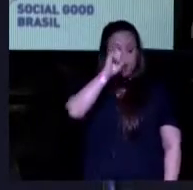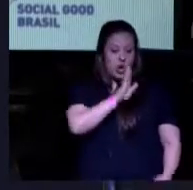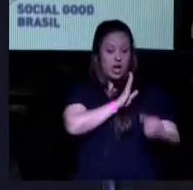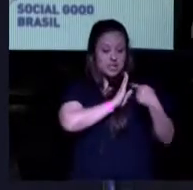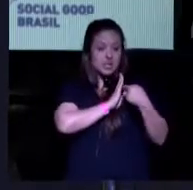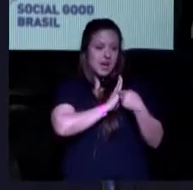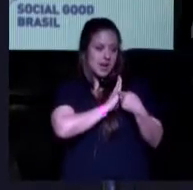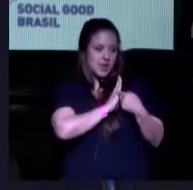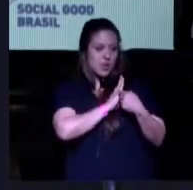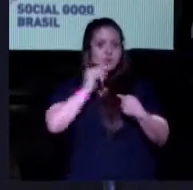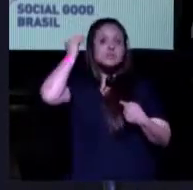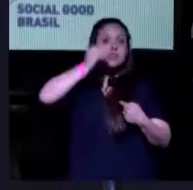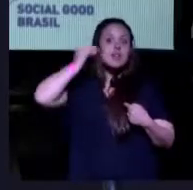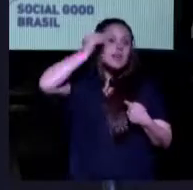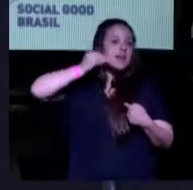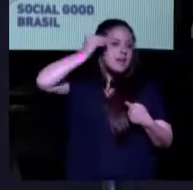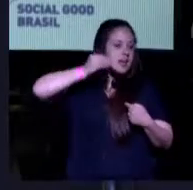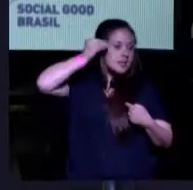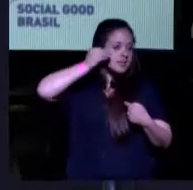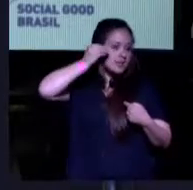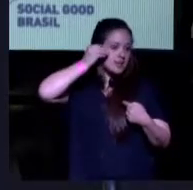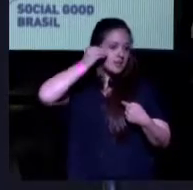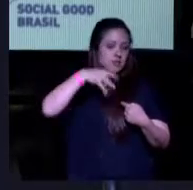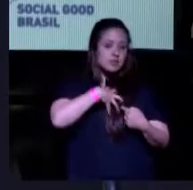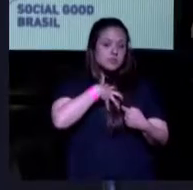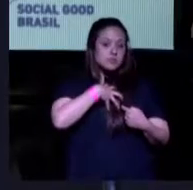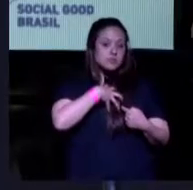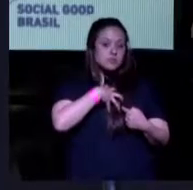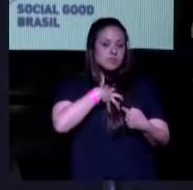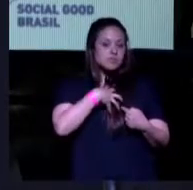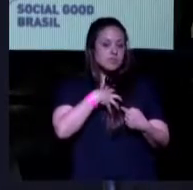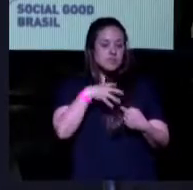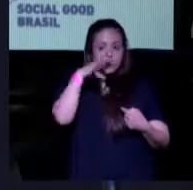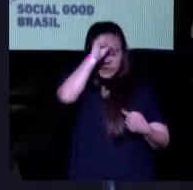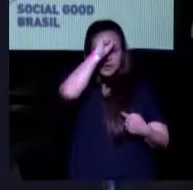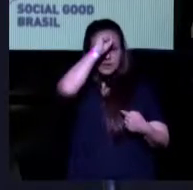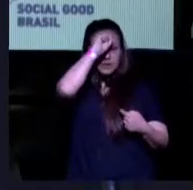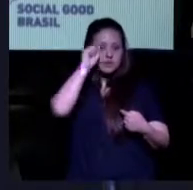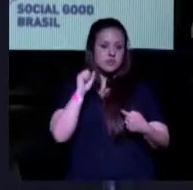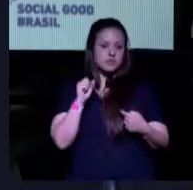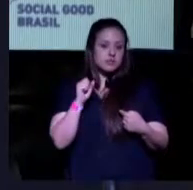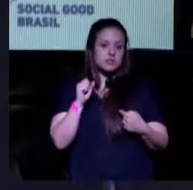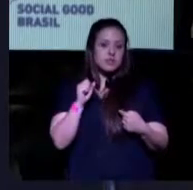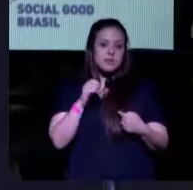então essa pra mim é um esse pra mim é um ponto bem importante